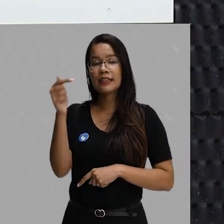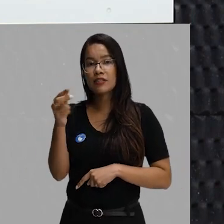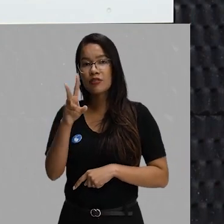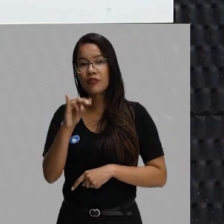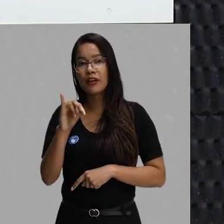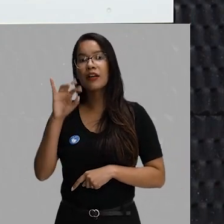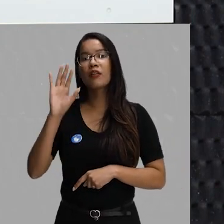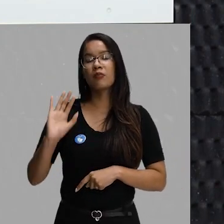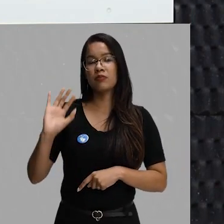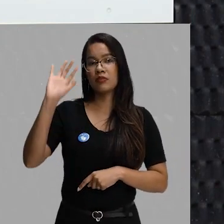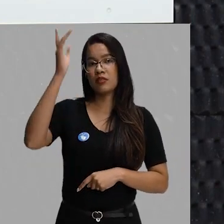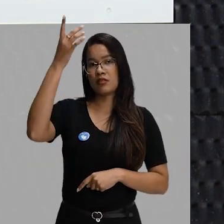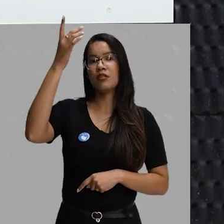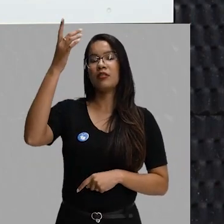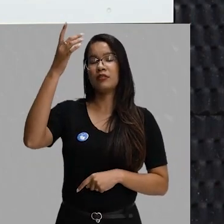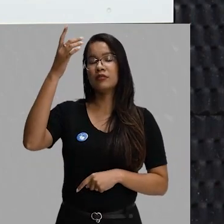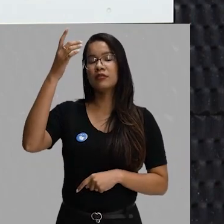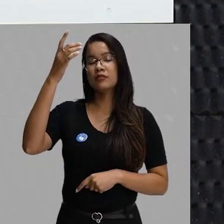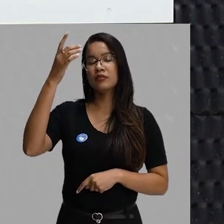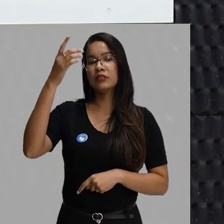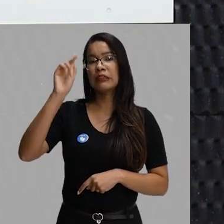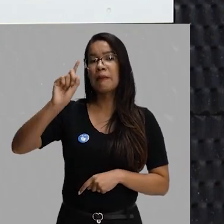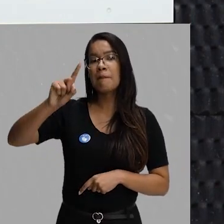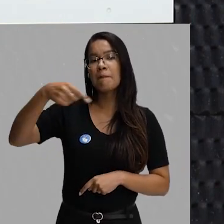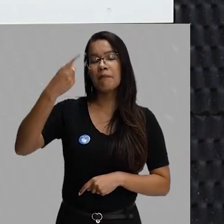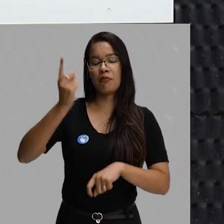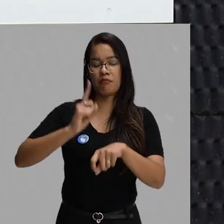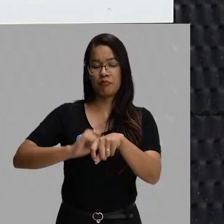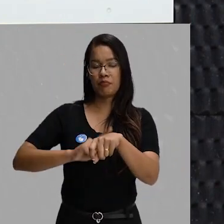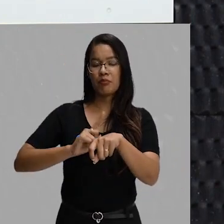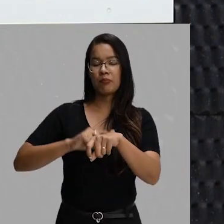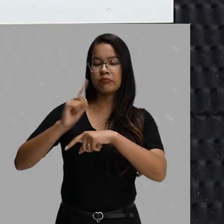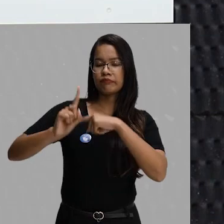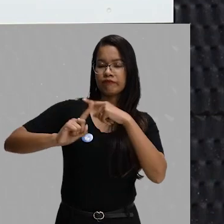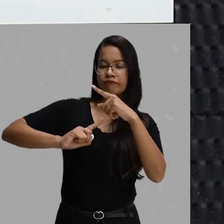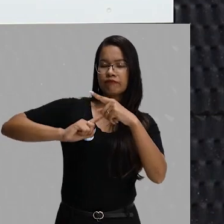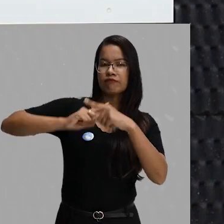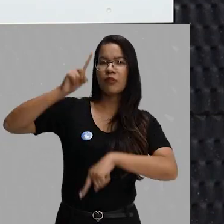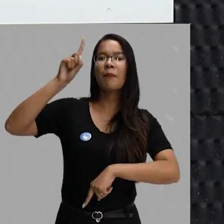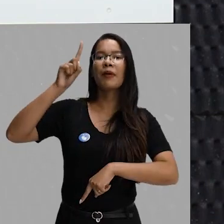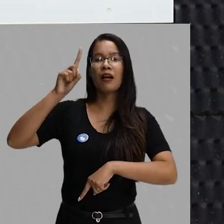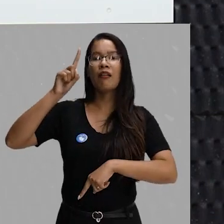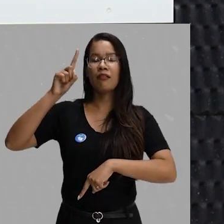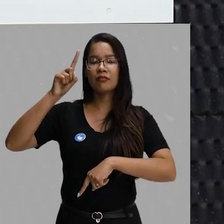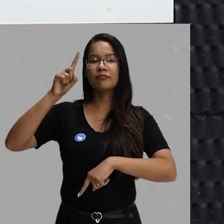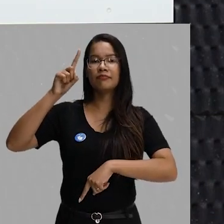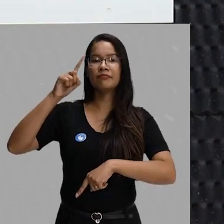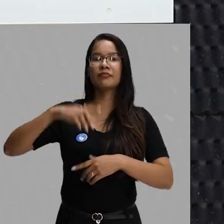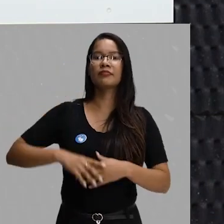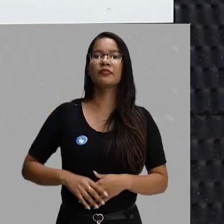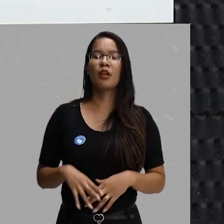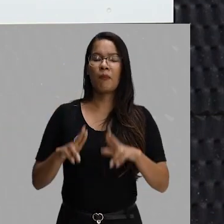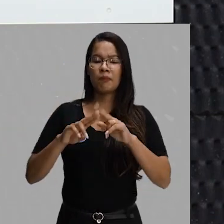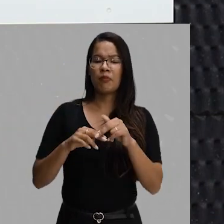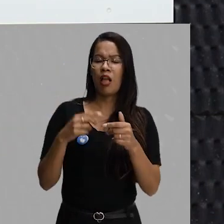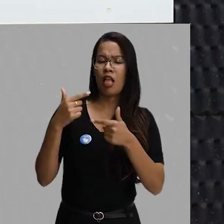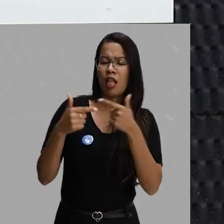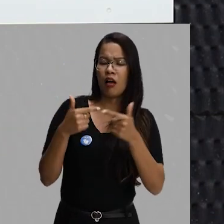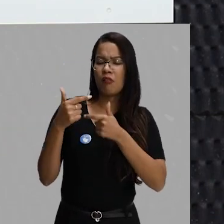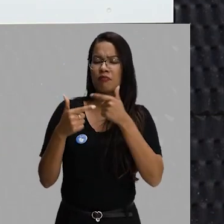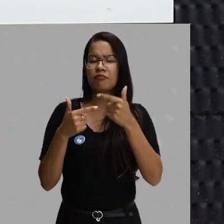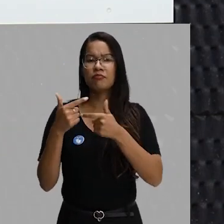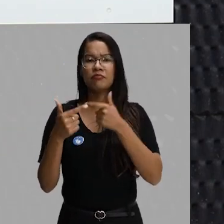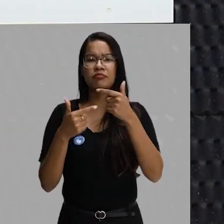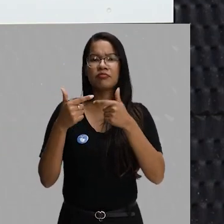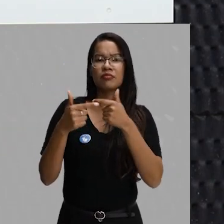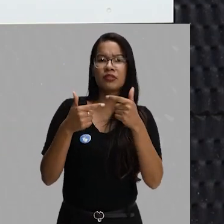eles superarem os chamados cartagineses, pela disputa do monopólio no Mediterrâneo, através